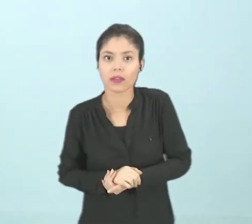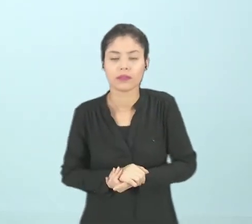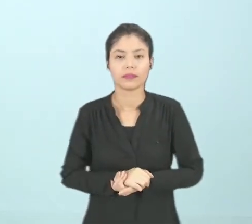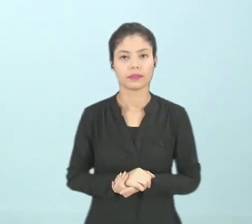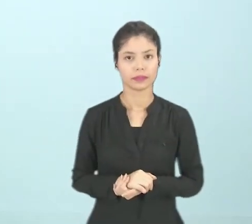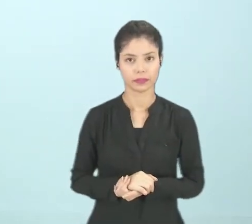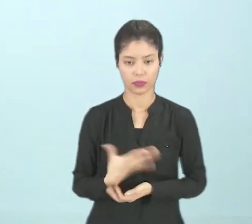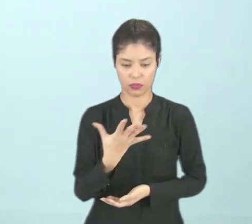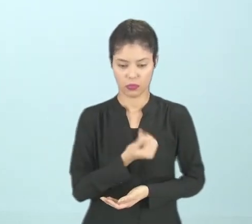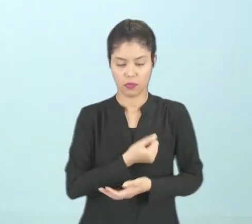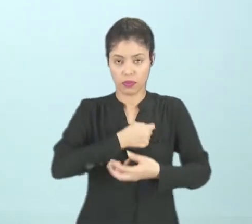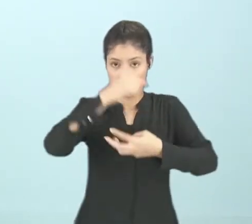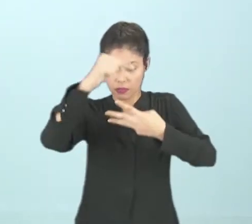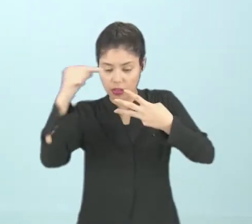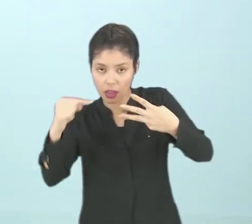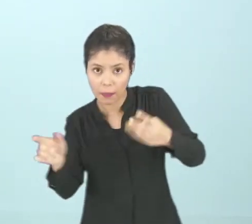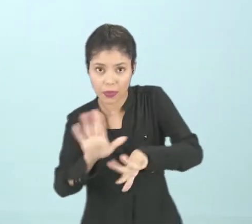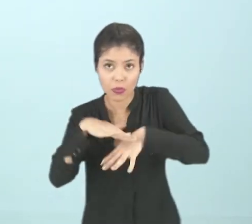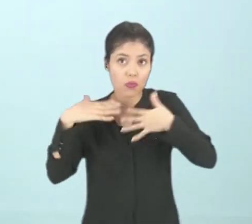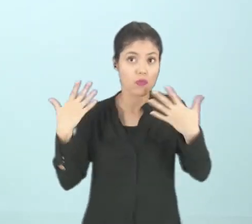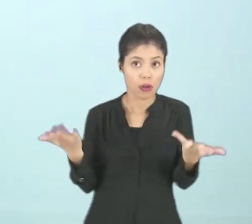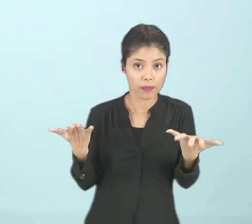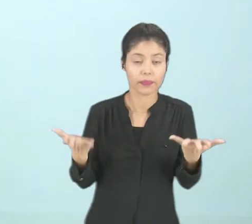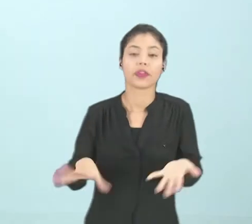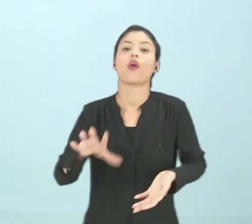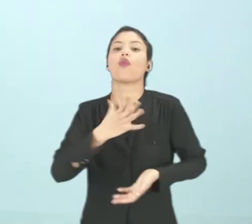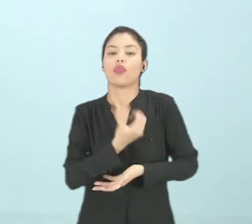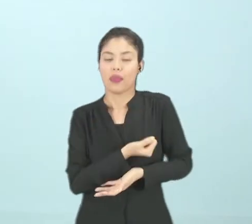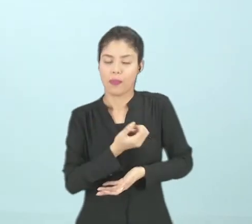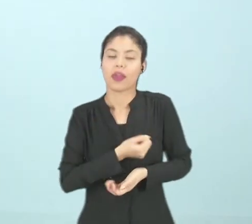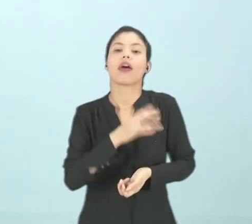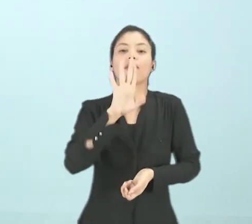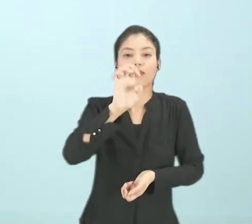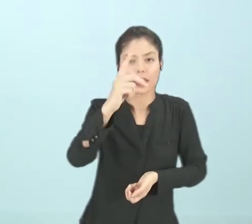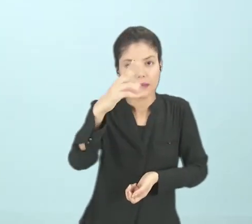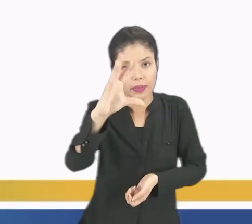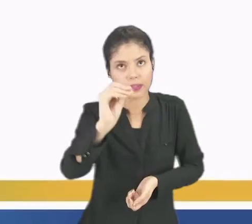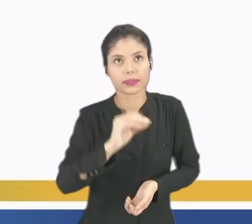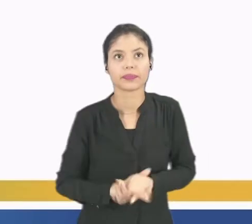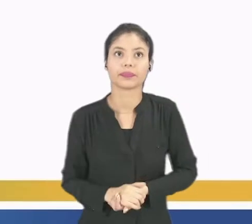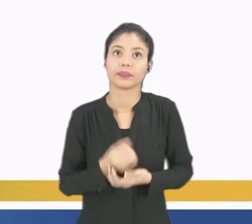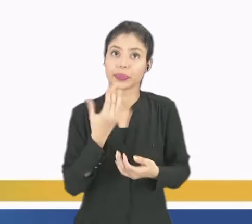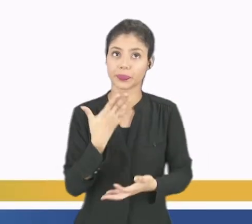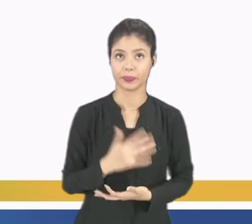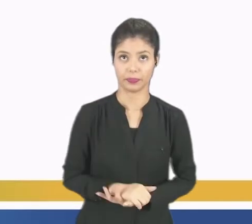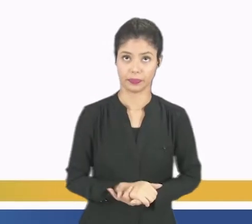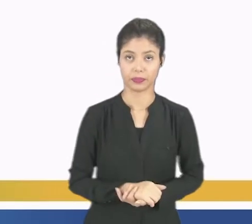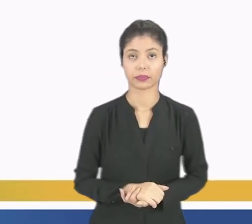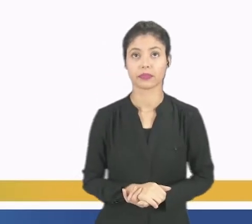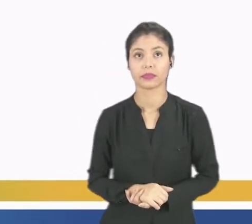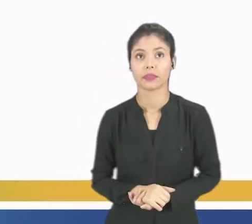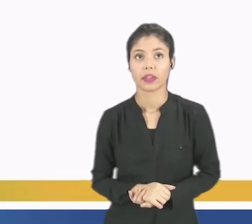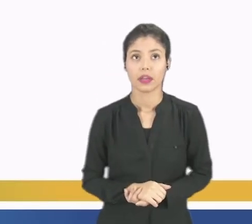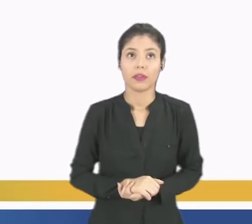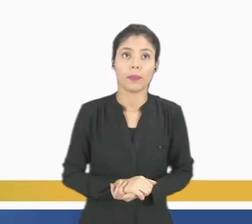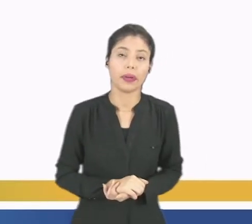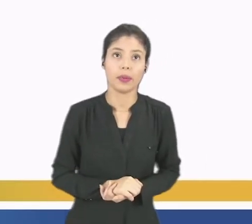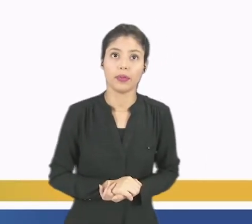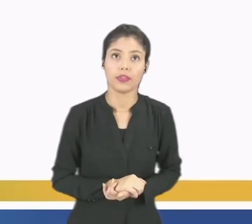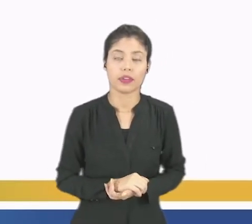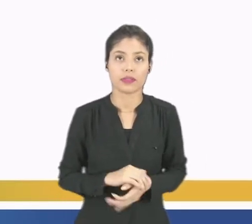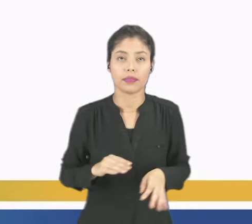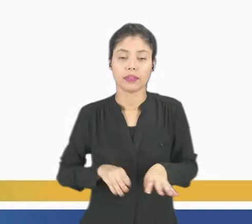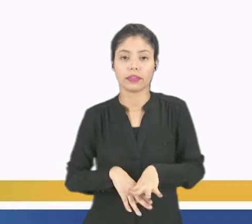saber o número de elementos desse evento, inclusive o número de elementos do espaço amostral. Bem, para a gente analisar primeiramente o